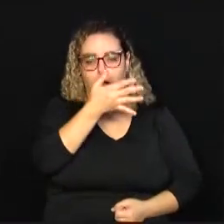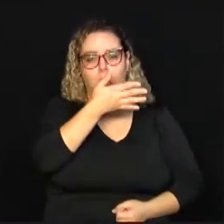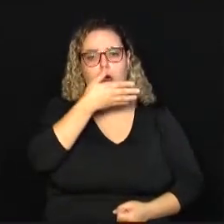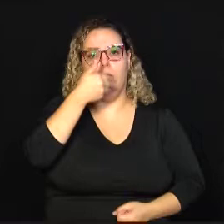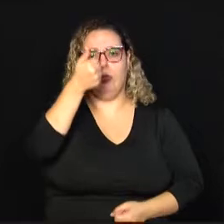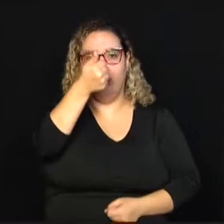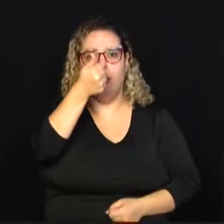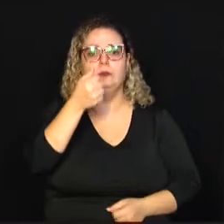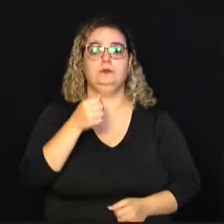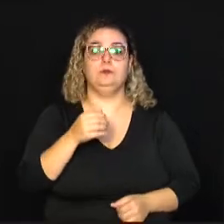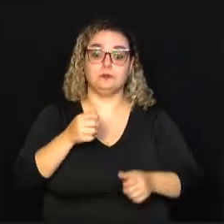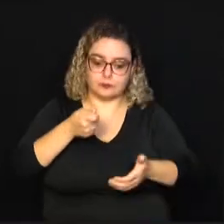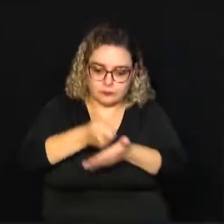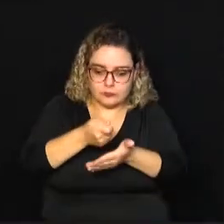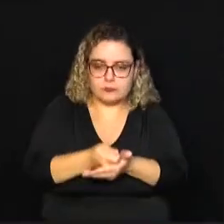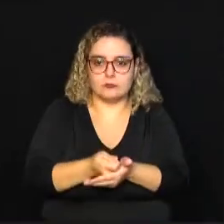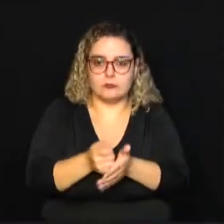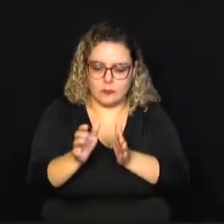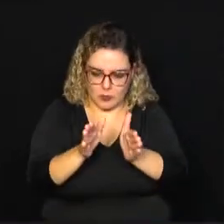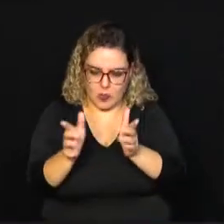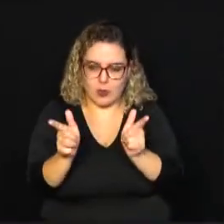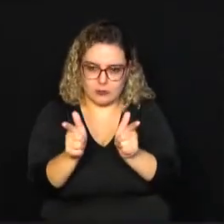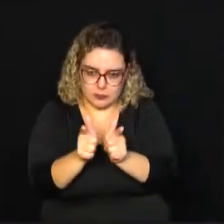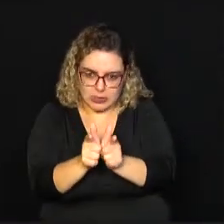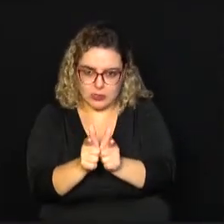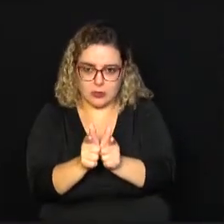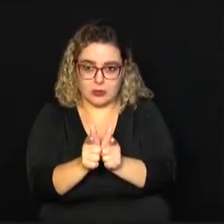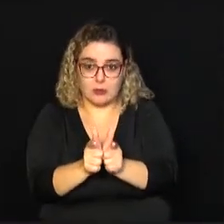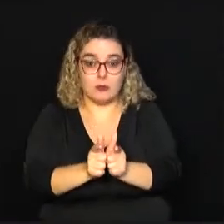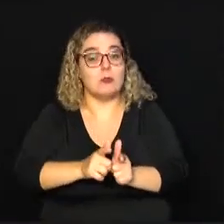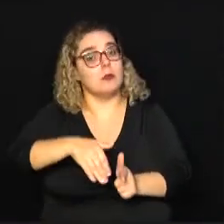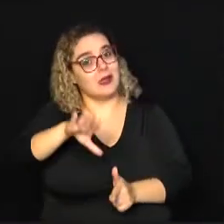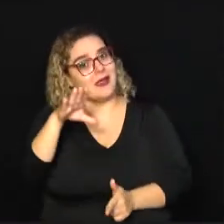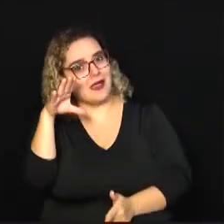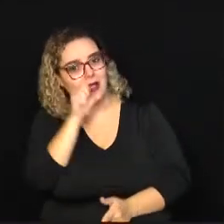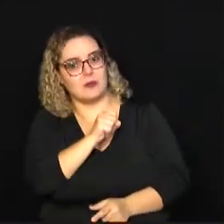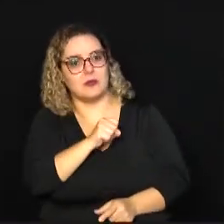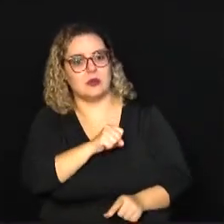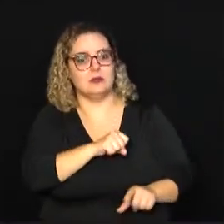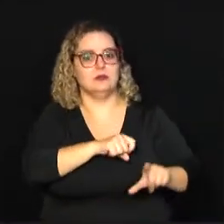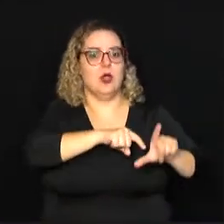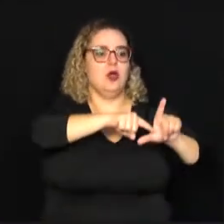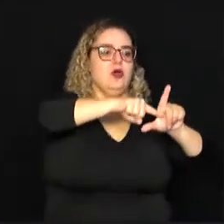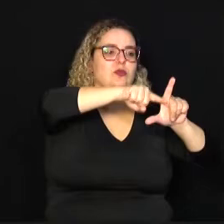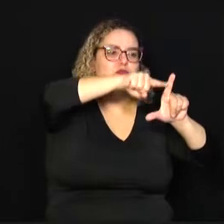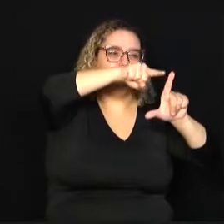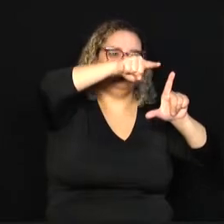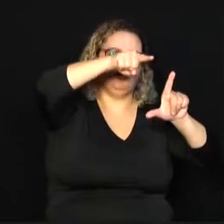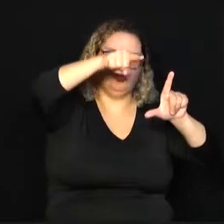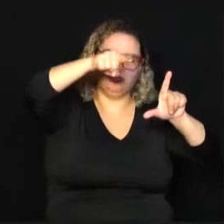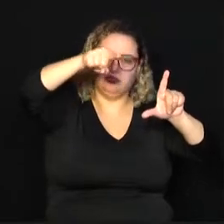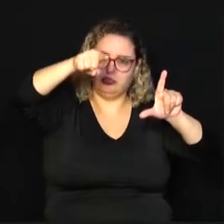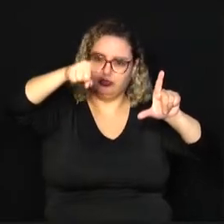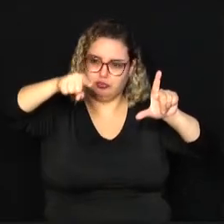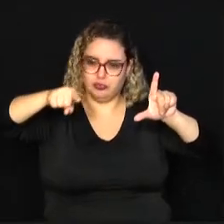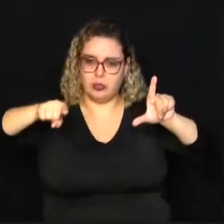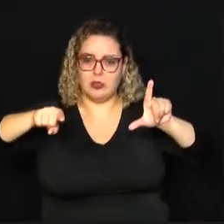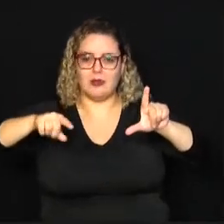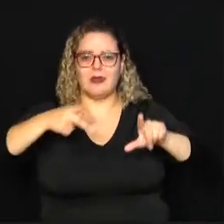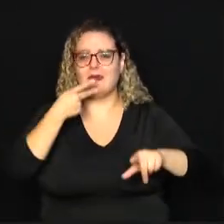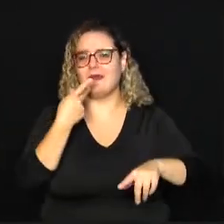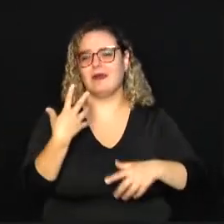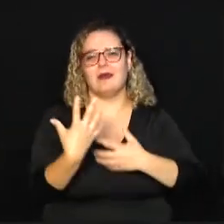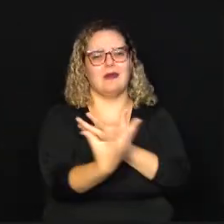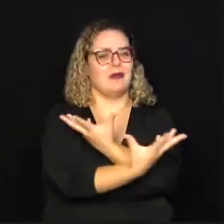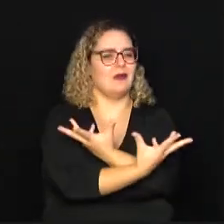no curto prazo, mais rapidamente a curva vai cair. Quem fala que lockdown não funciona, que